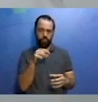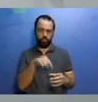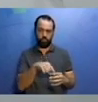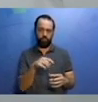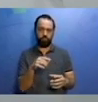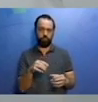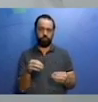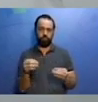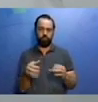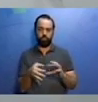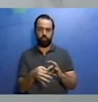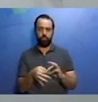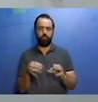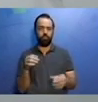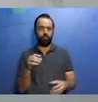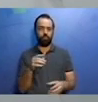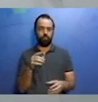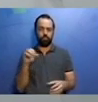sódio.